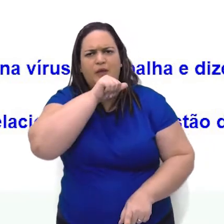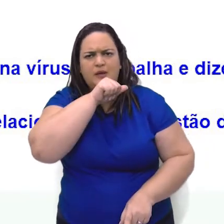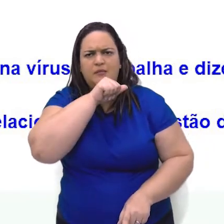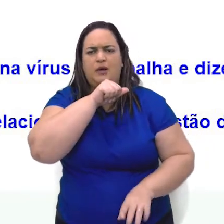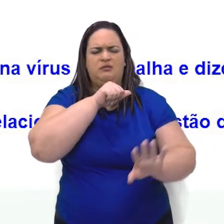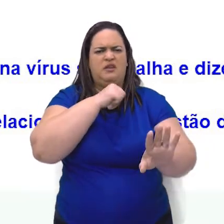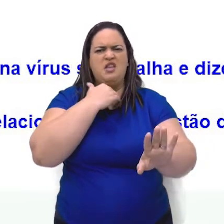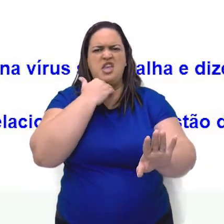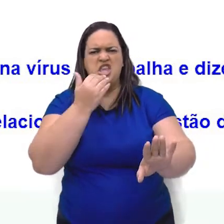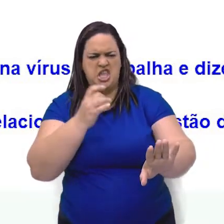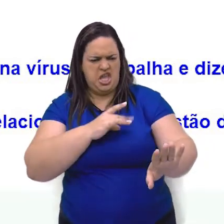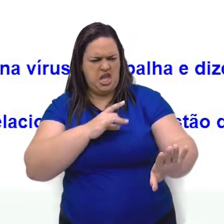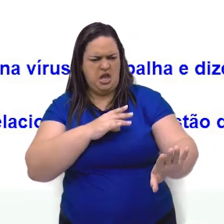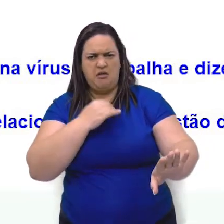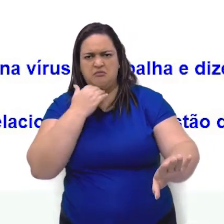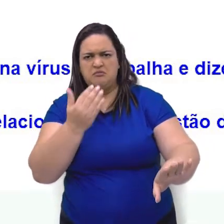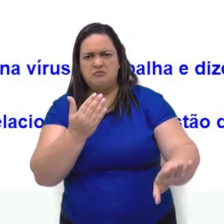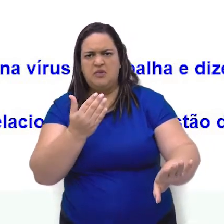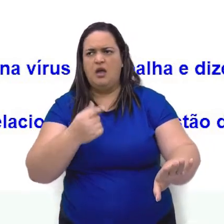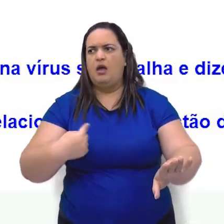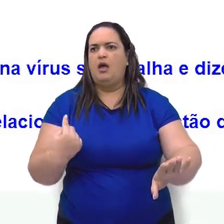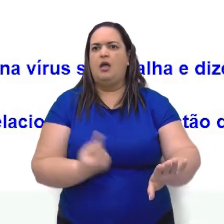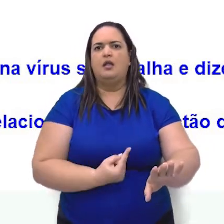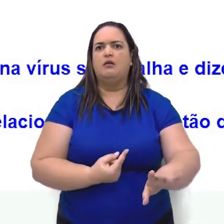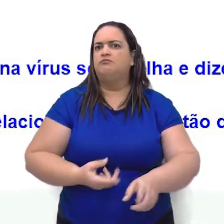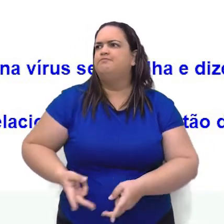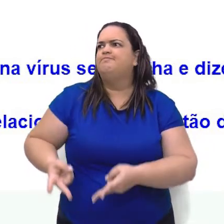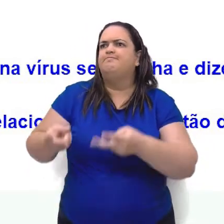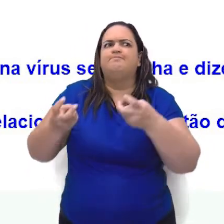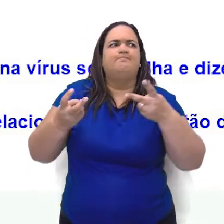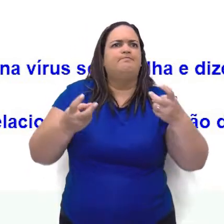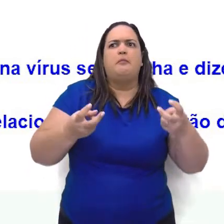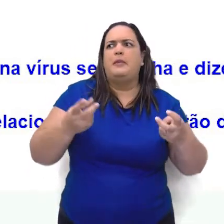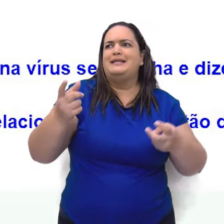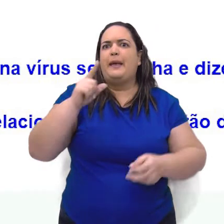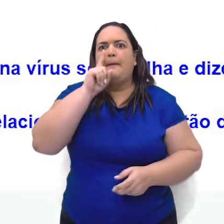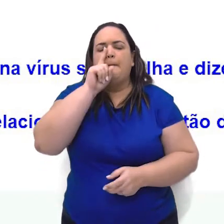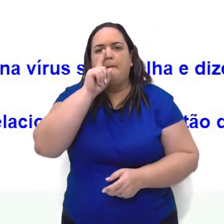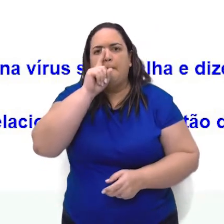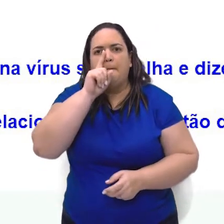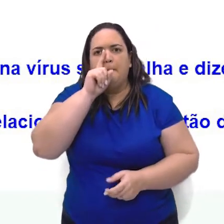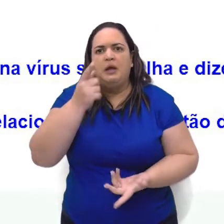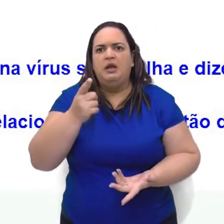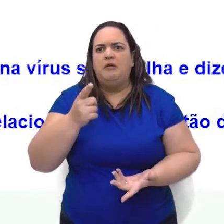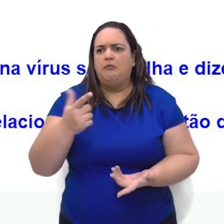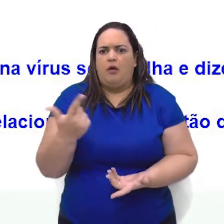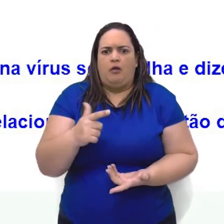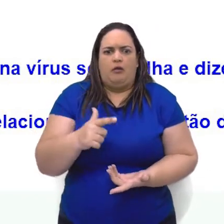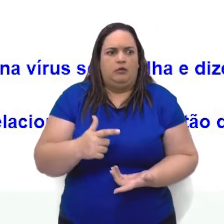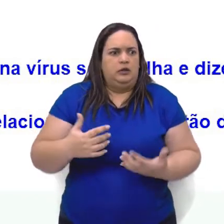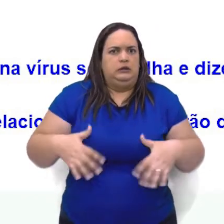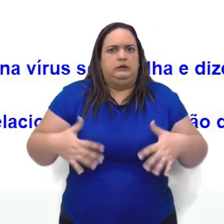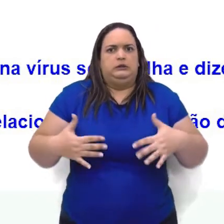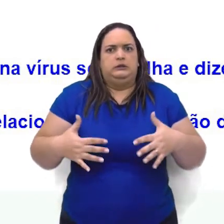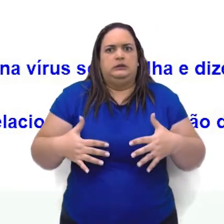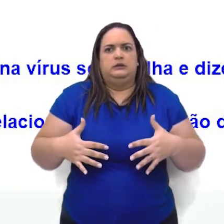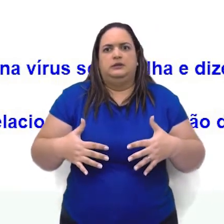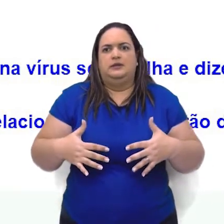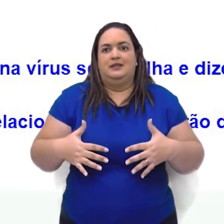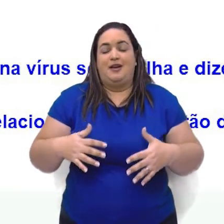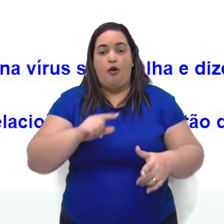estaríamos vulneráveis a inúmeros riscos, sem manifestarmos nenhuma reação para proteger nossa